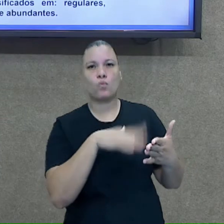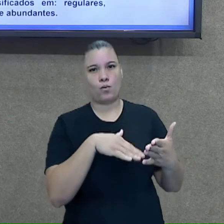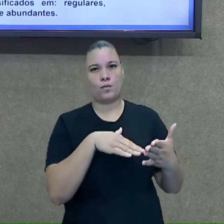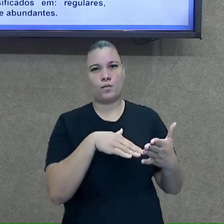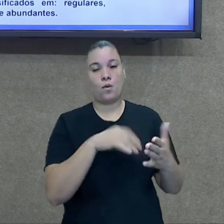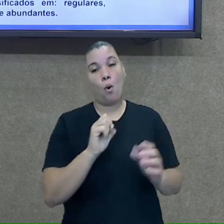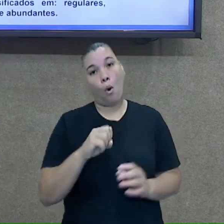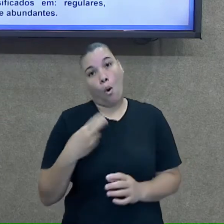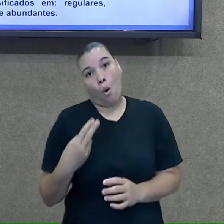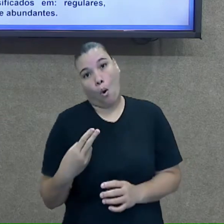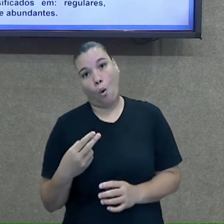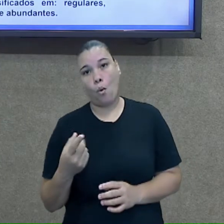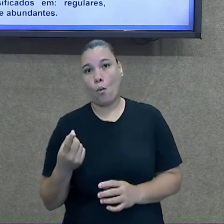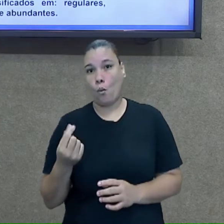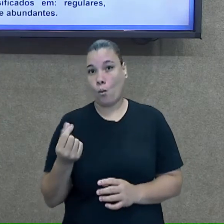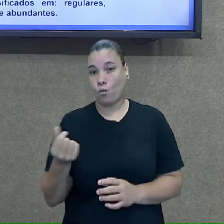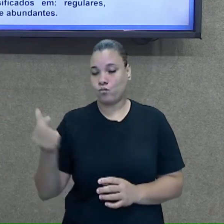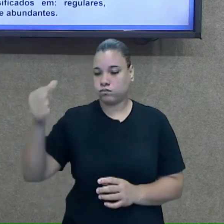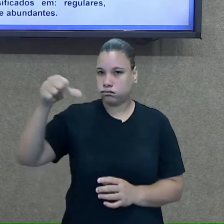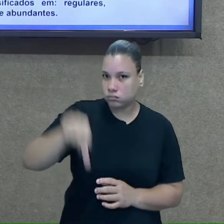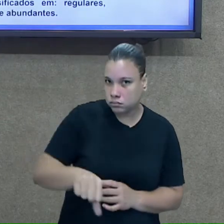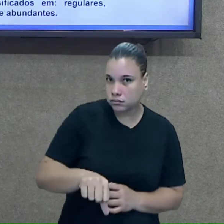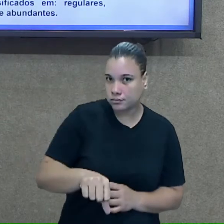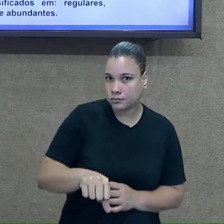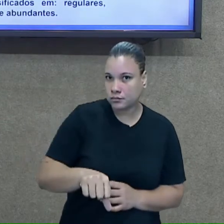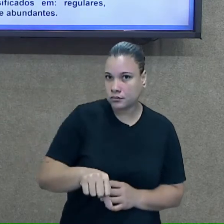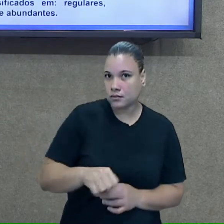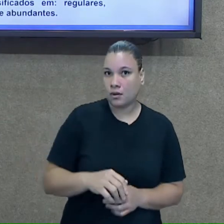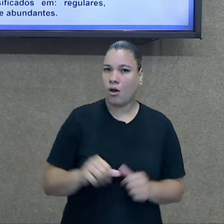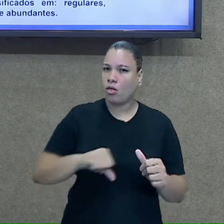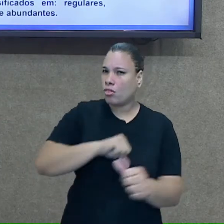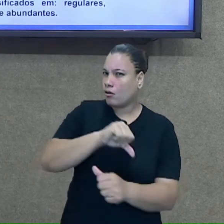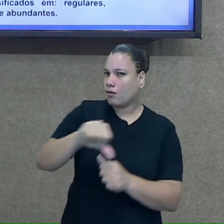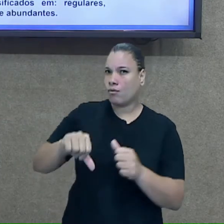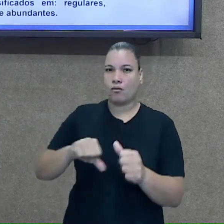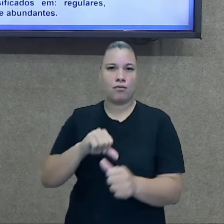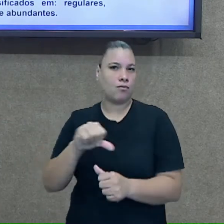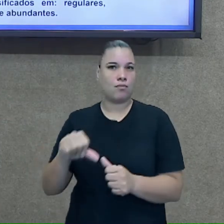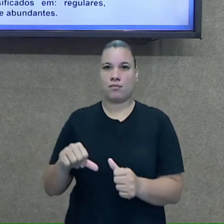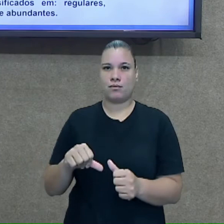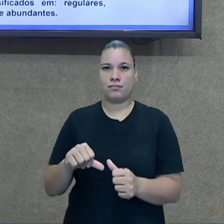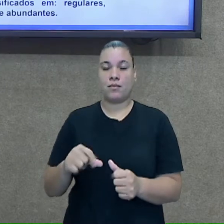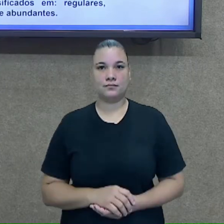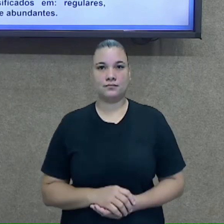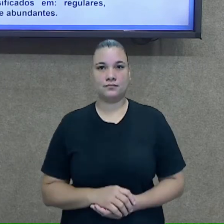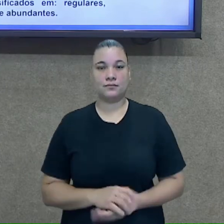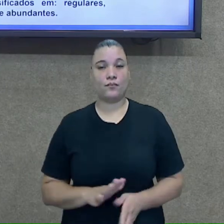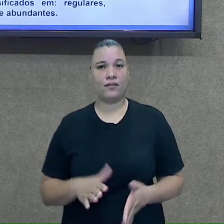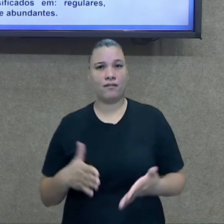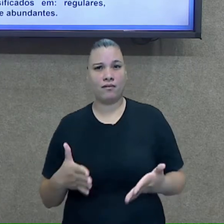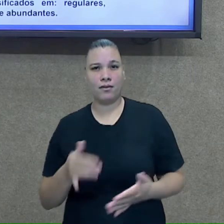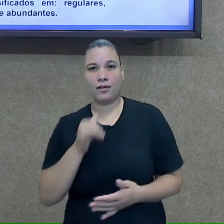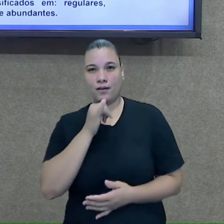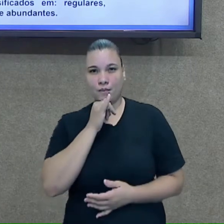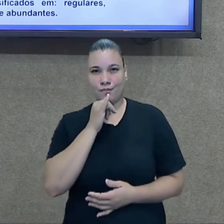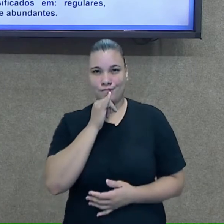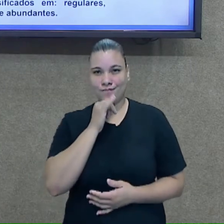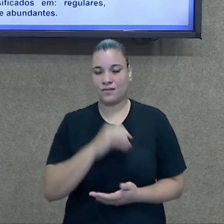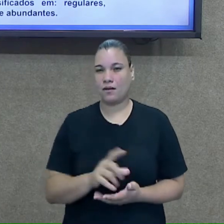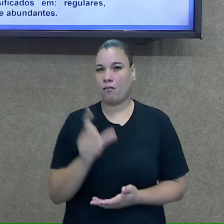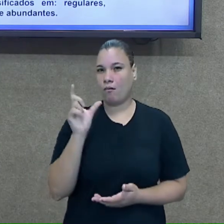não apresentam conjugação com algumas pessoas do presente do indicativo. Não há conjugação. Portanto, eu